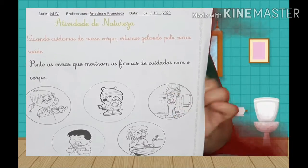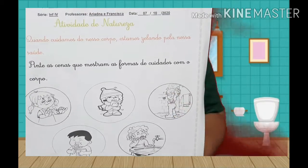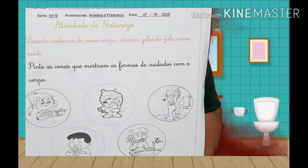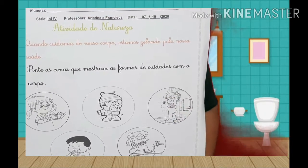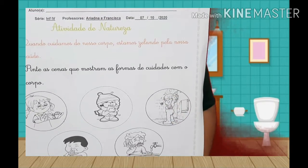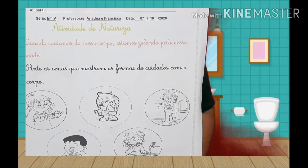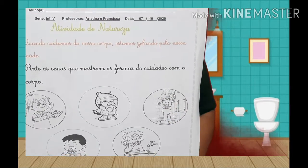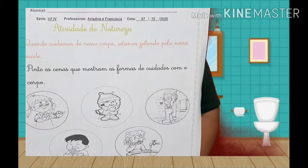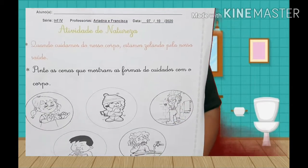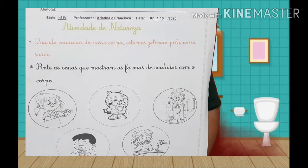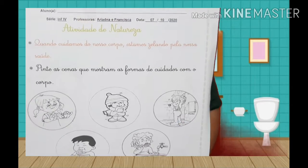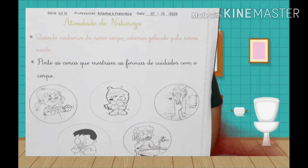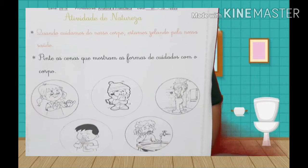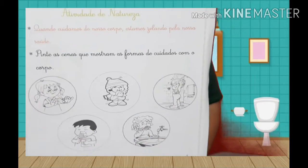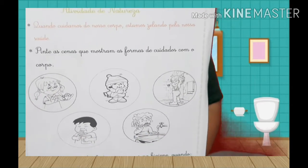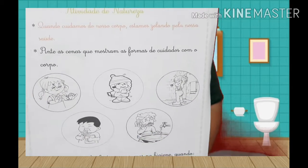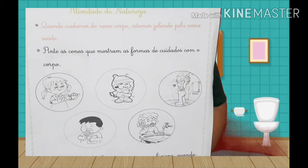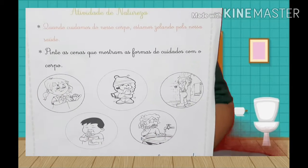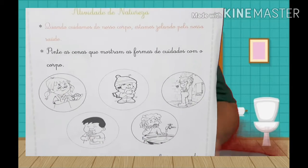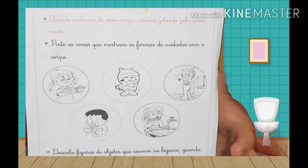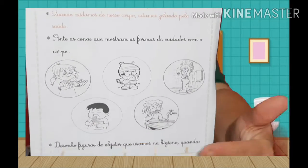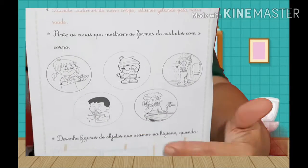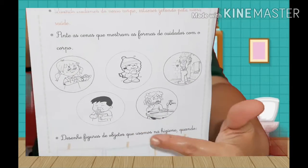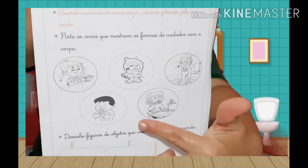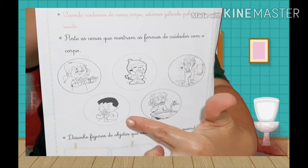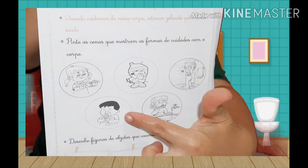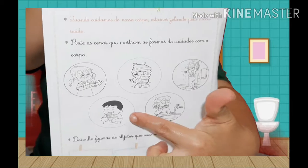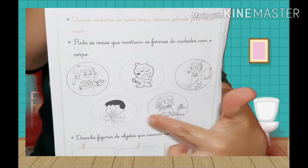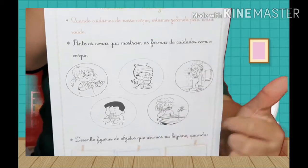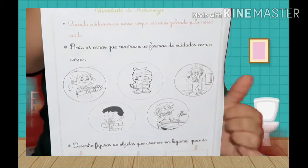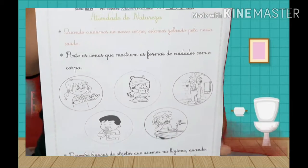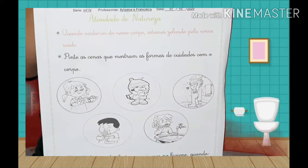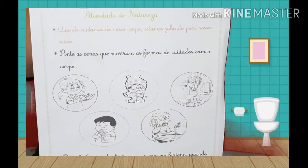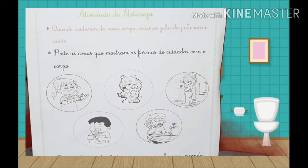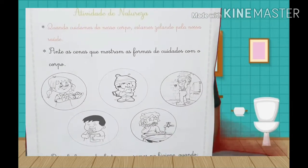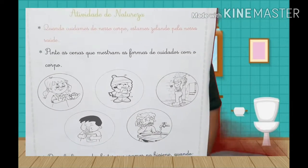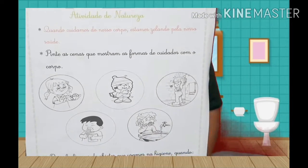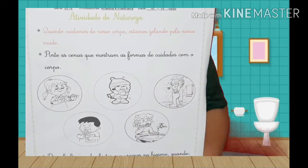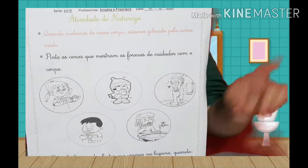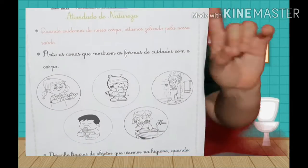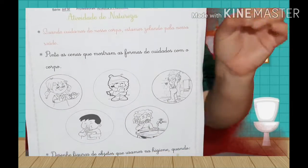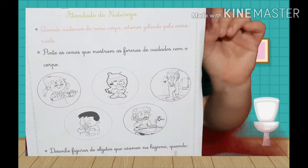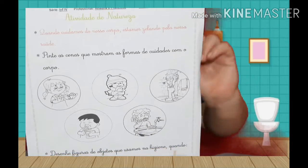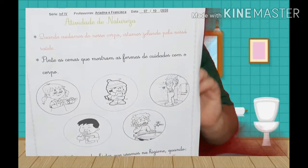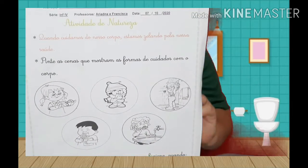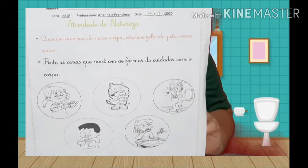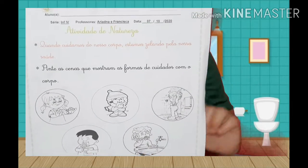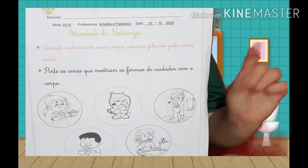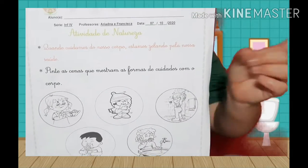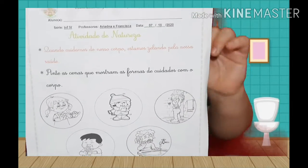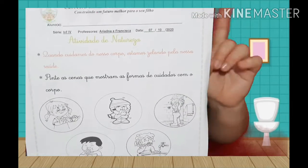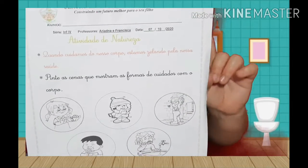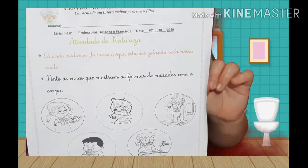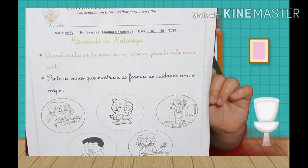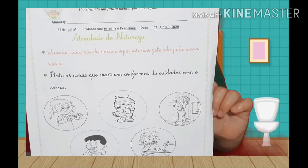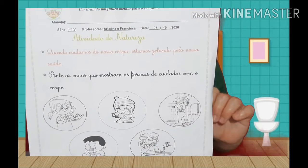aquela sujeira com água e sabonete. Tem um menino que está comendo doce, não quer escovar os dentes,